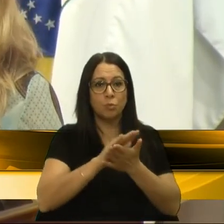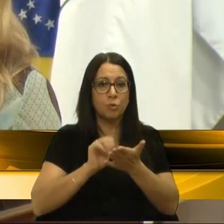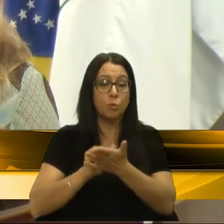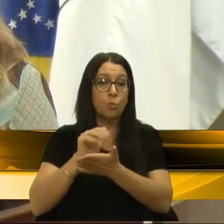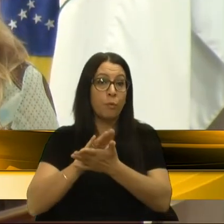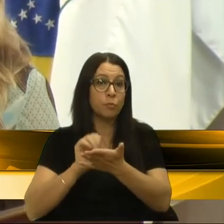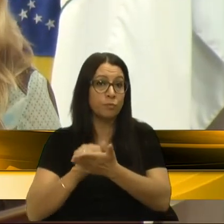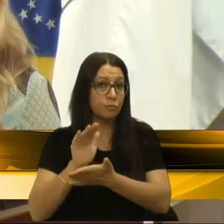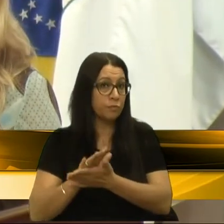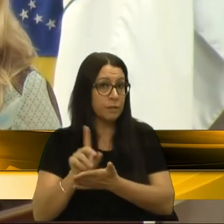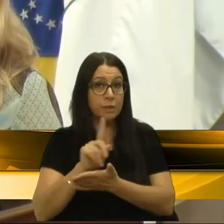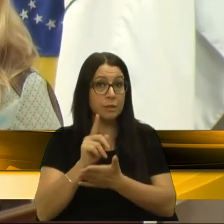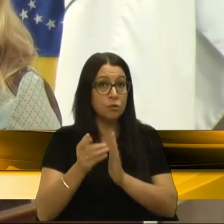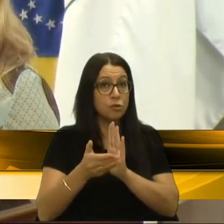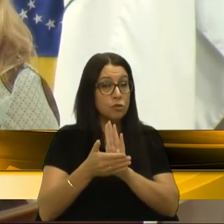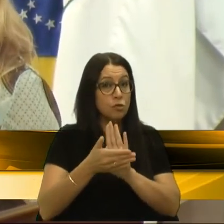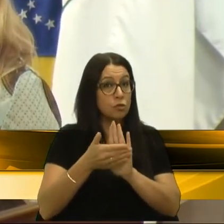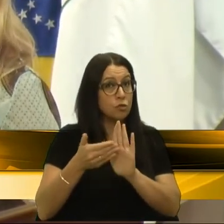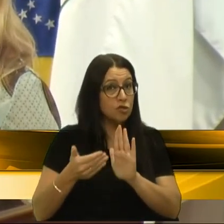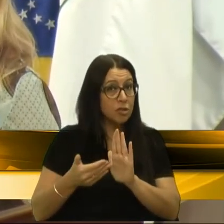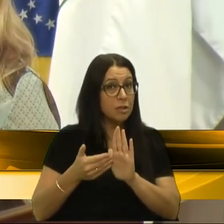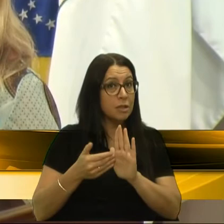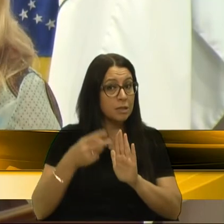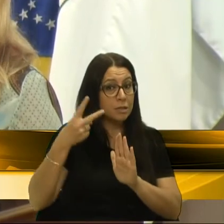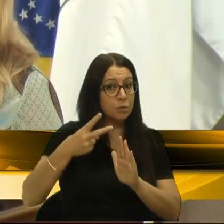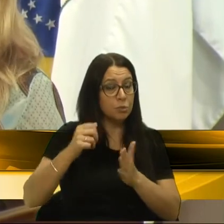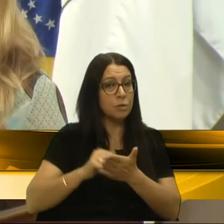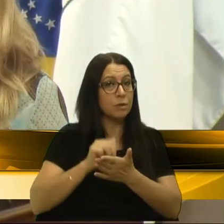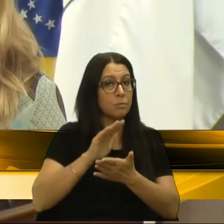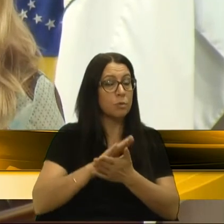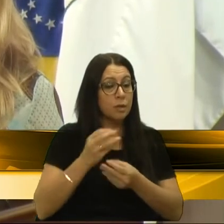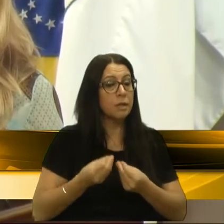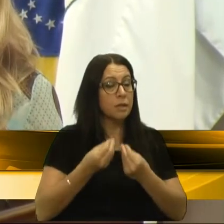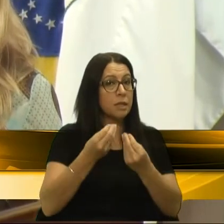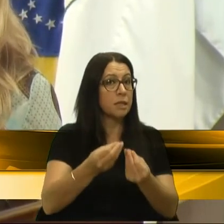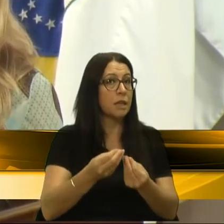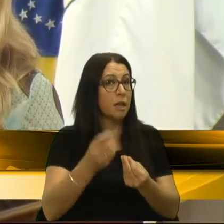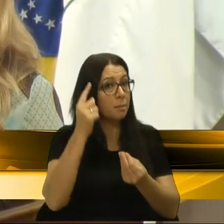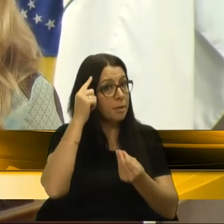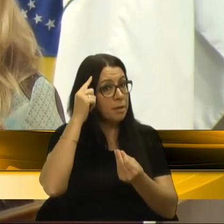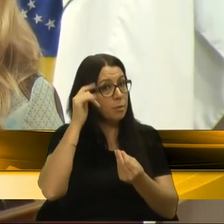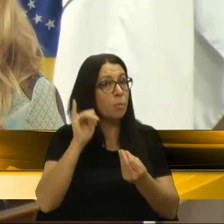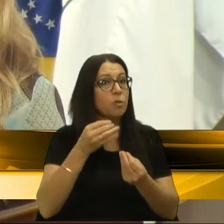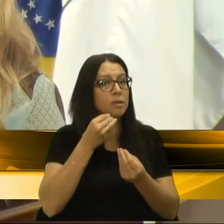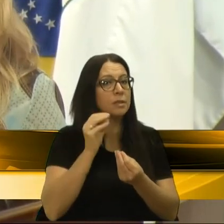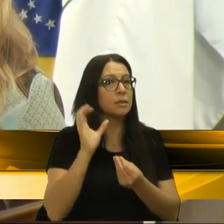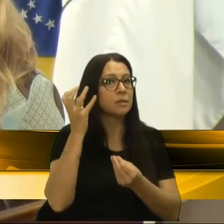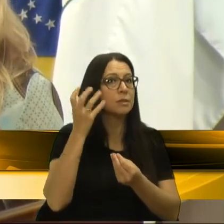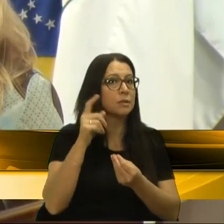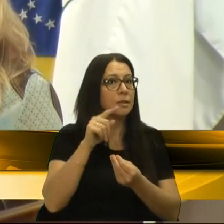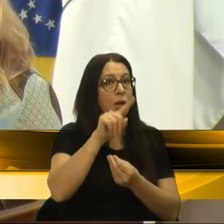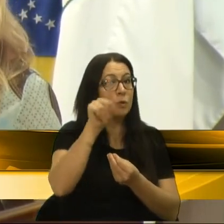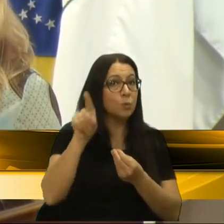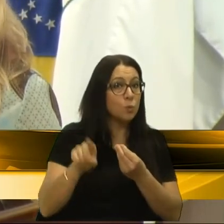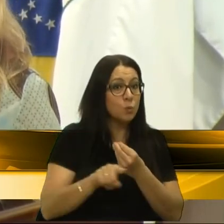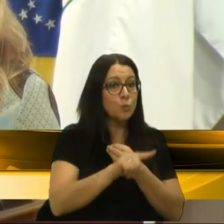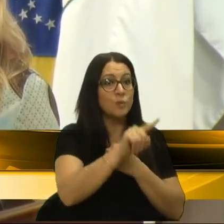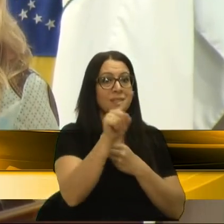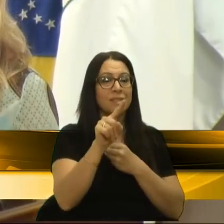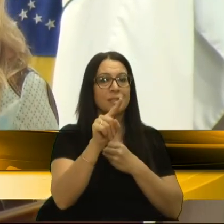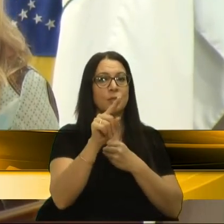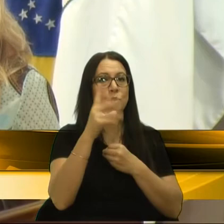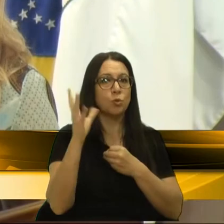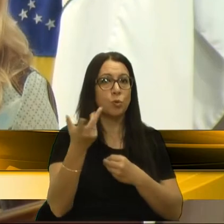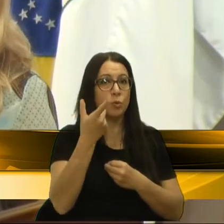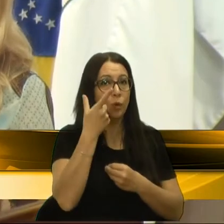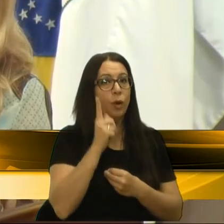multa. Nós queremos retirar a segunda multa e oferecer uma solução. é um ciclo virtuoso, onde todos